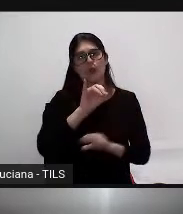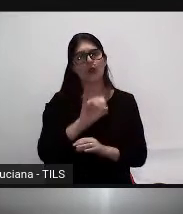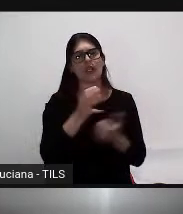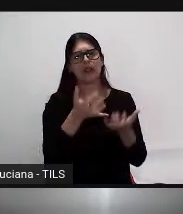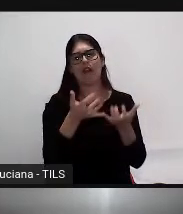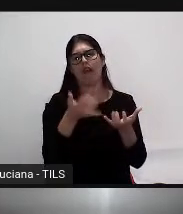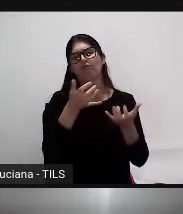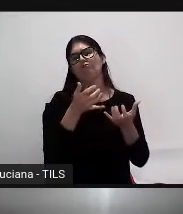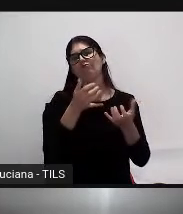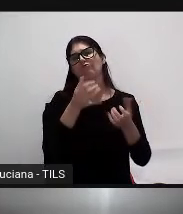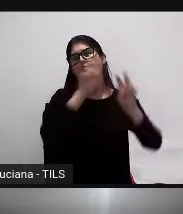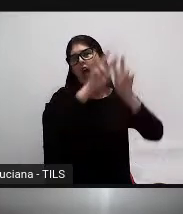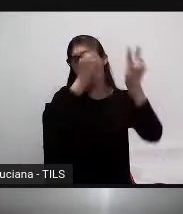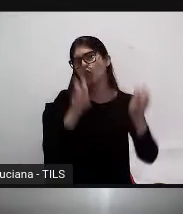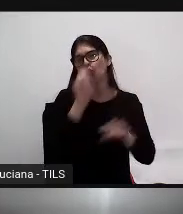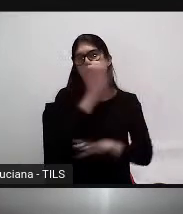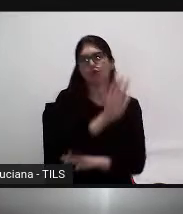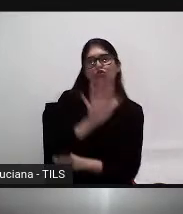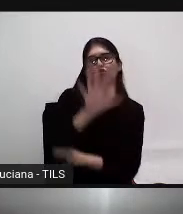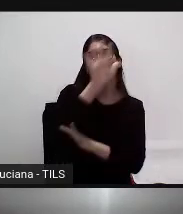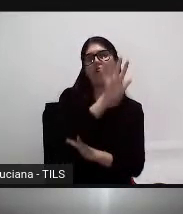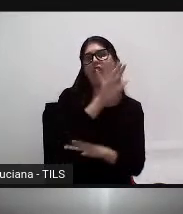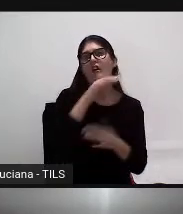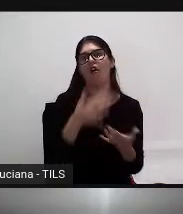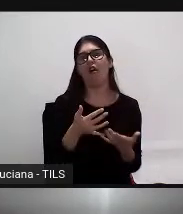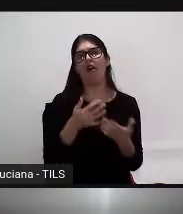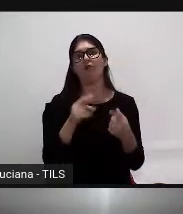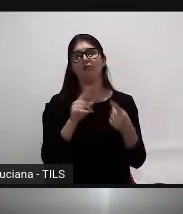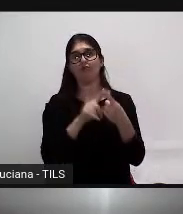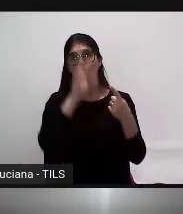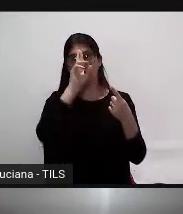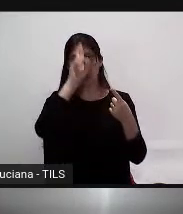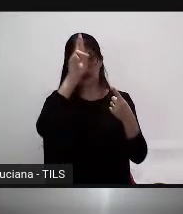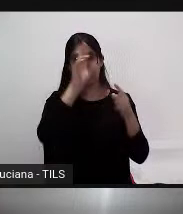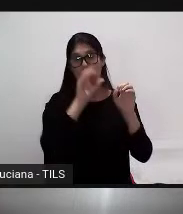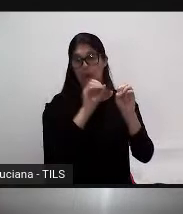tá? Macro, então, a direção de ensino tem